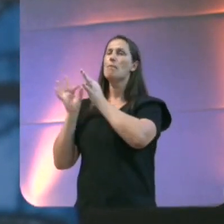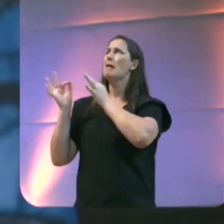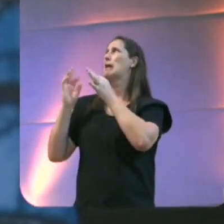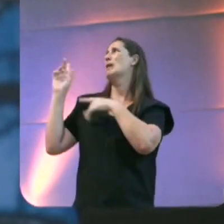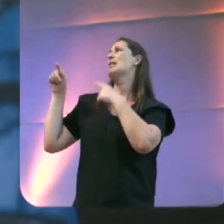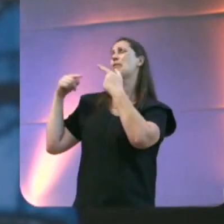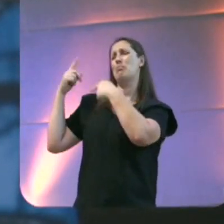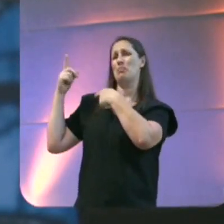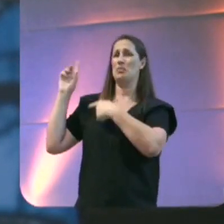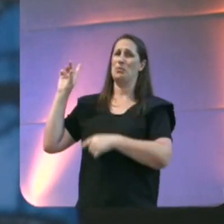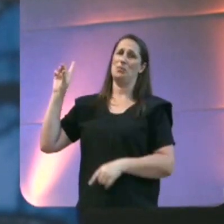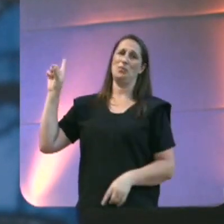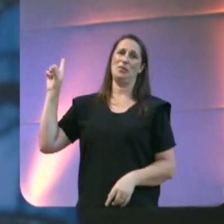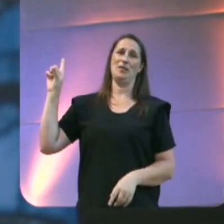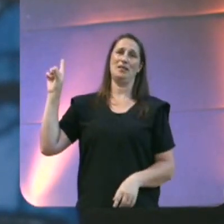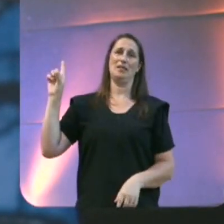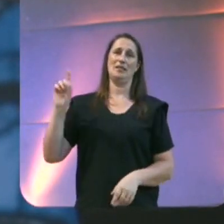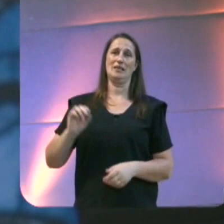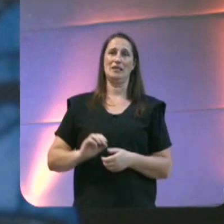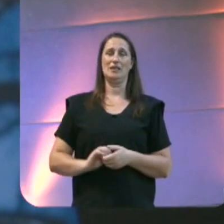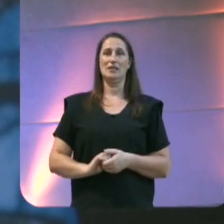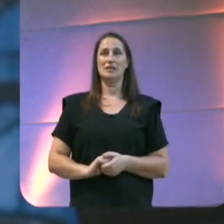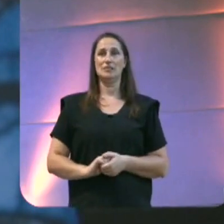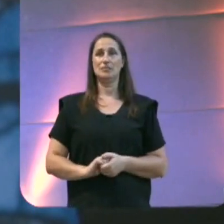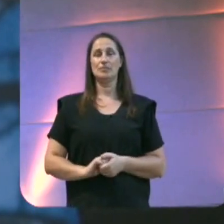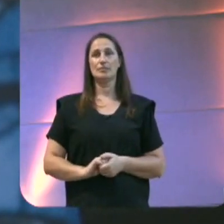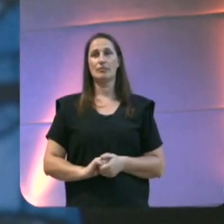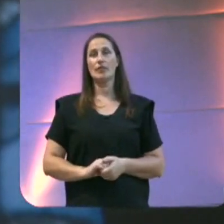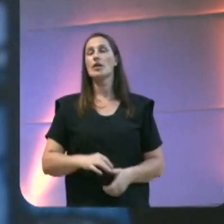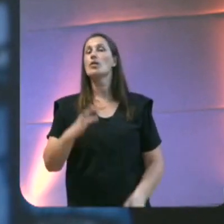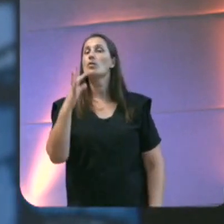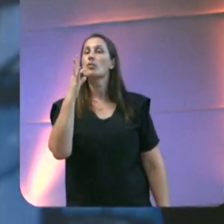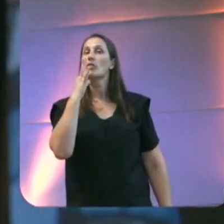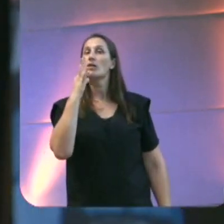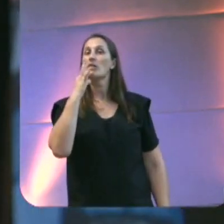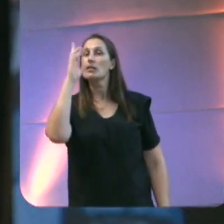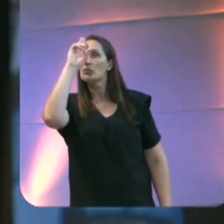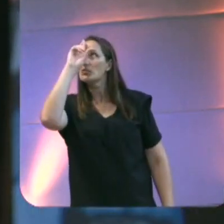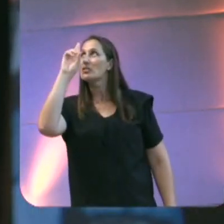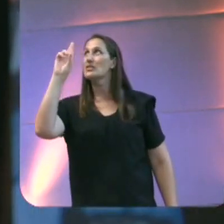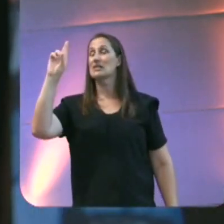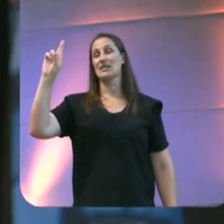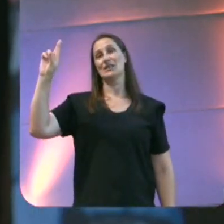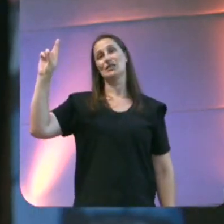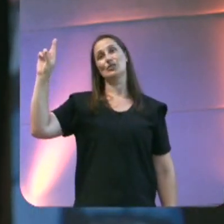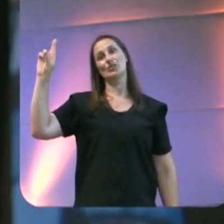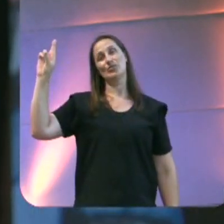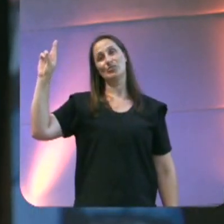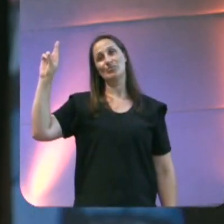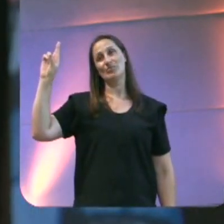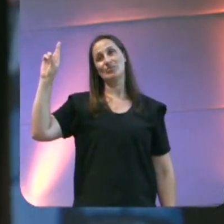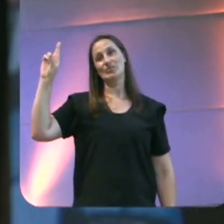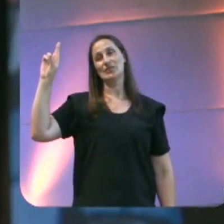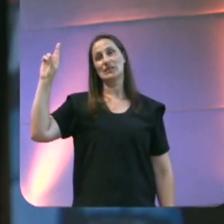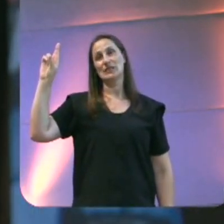nós. Não é que não conheçamos o Senhor, nem que tenhamos